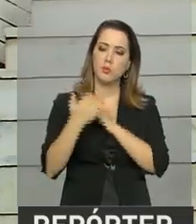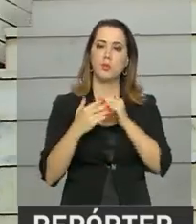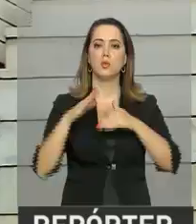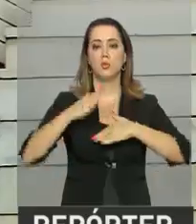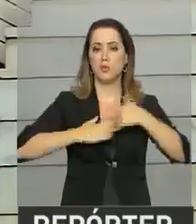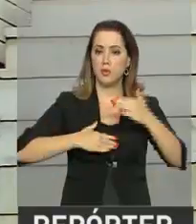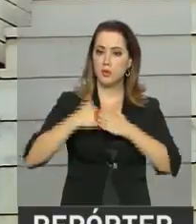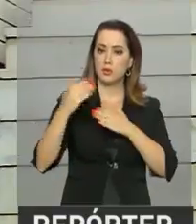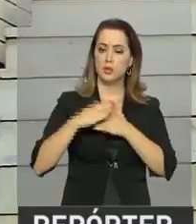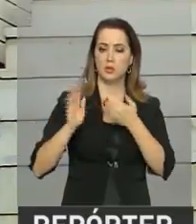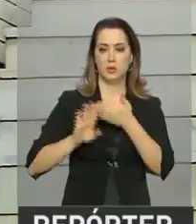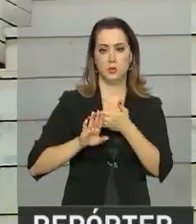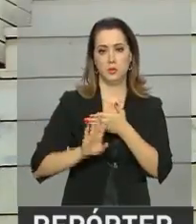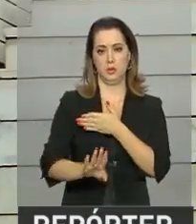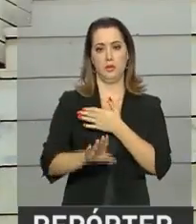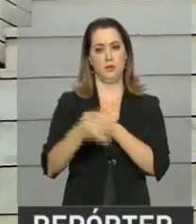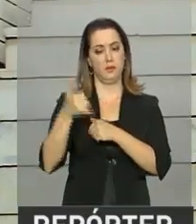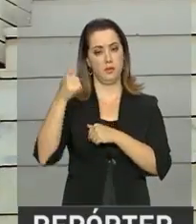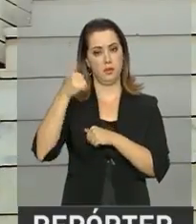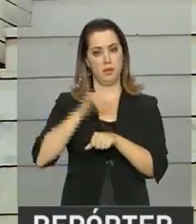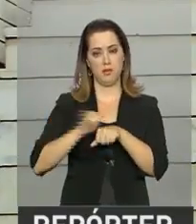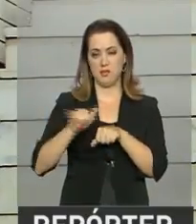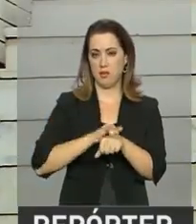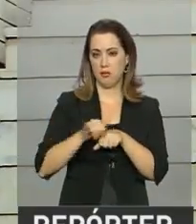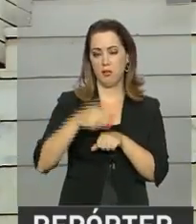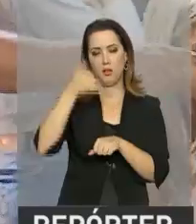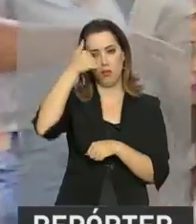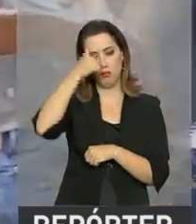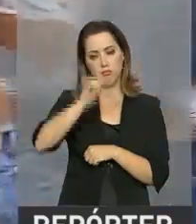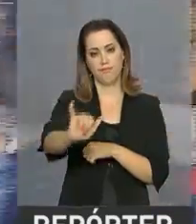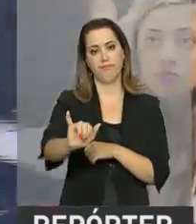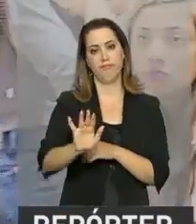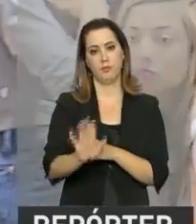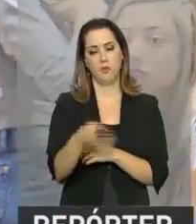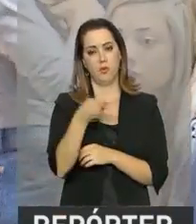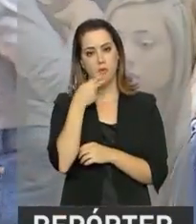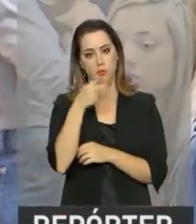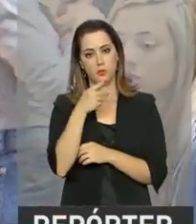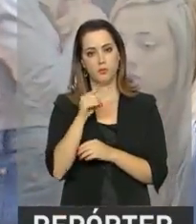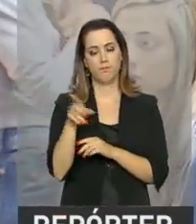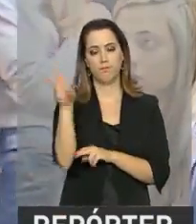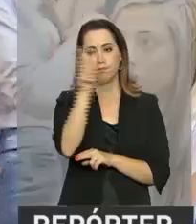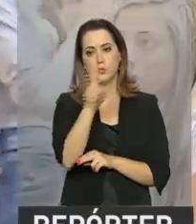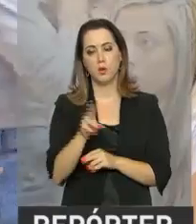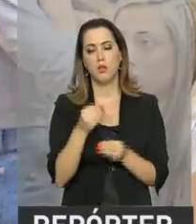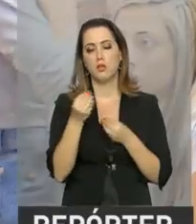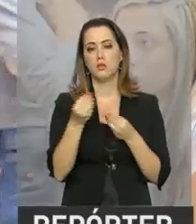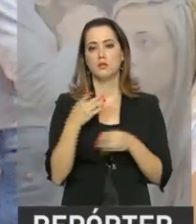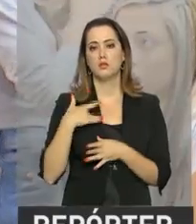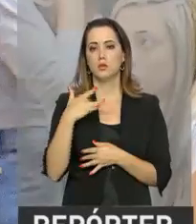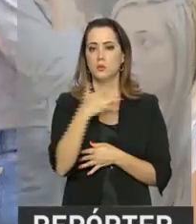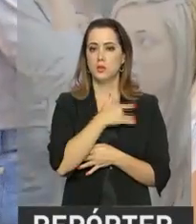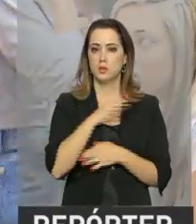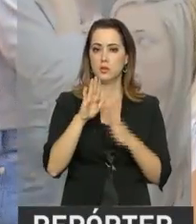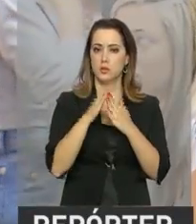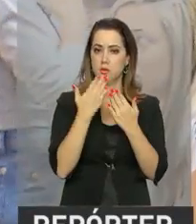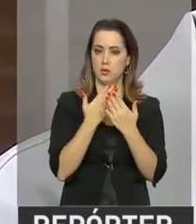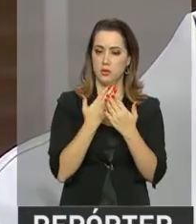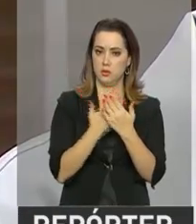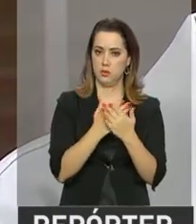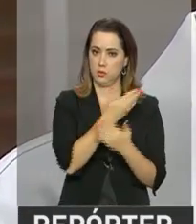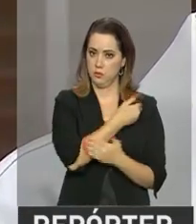atividades de prevenção e estimular avaliações das condições de saúde dos adolescentes de escolas públicas em todo o